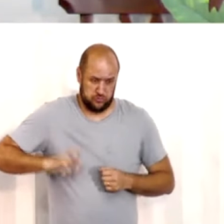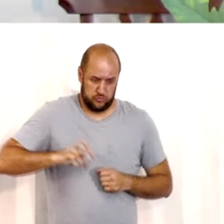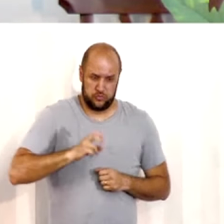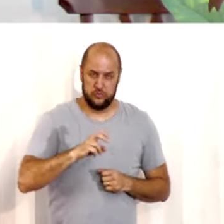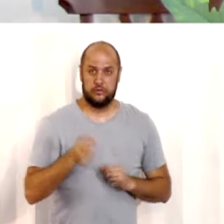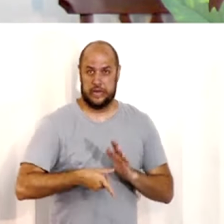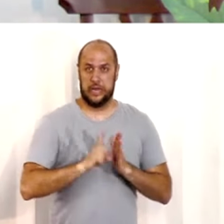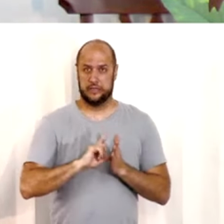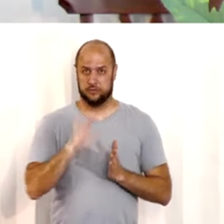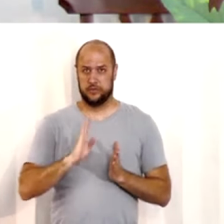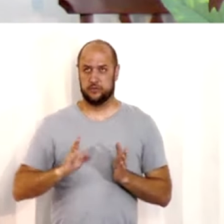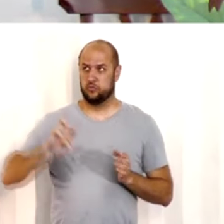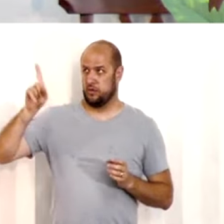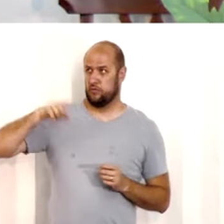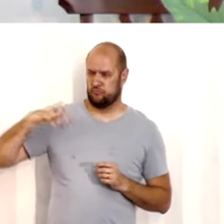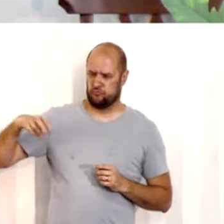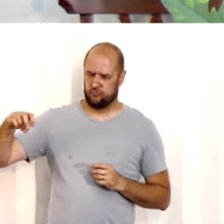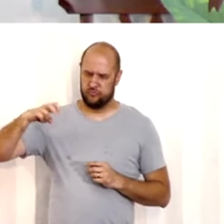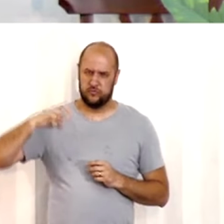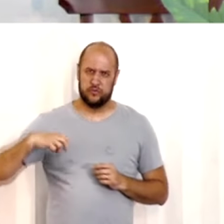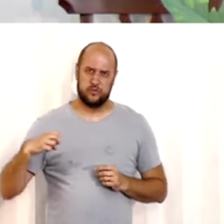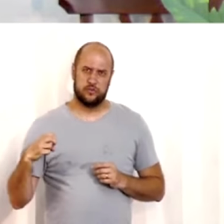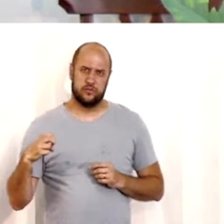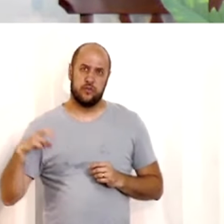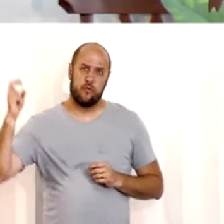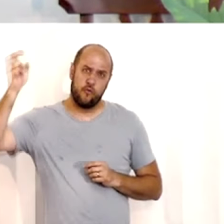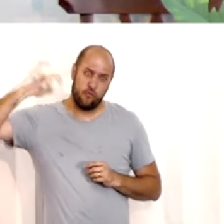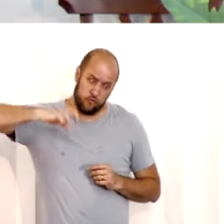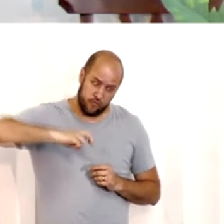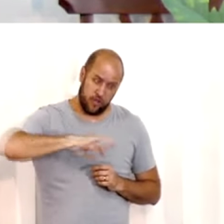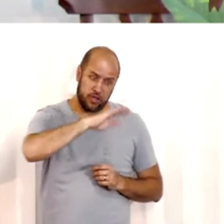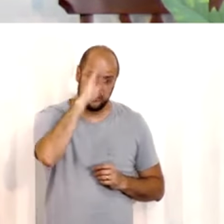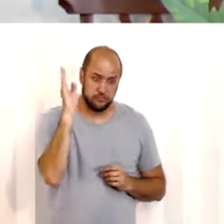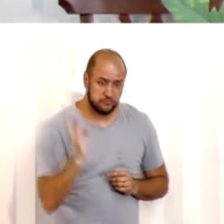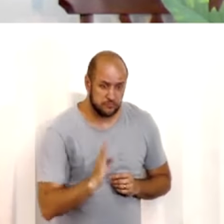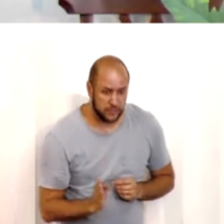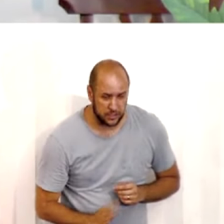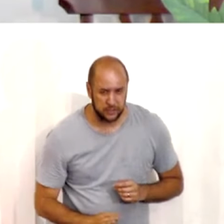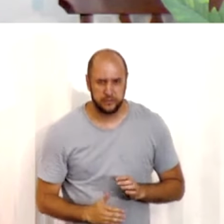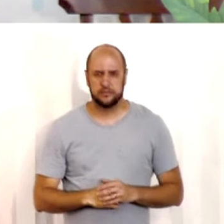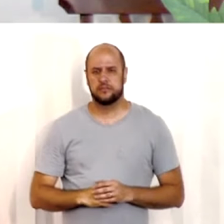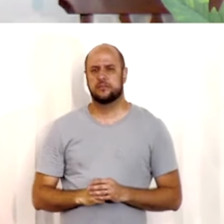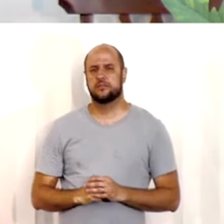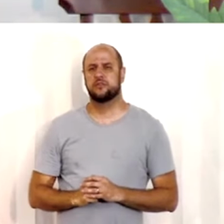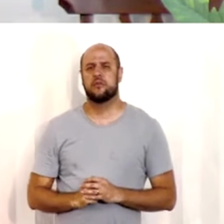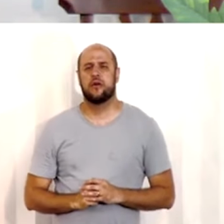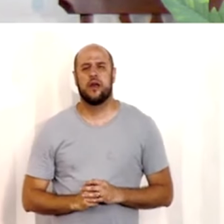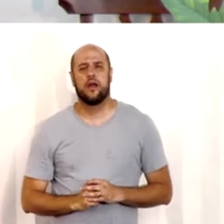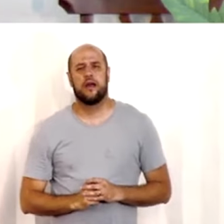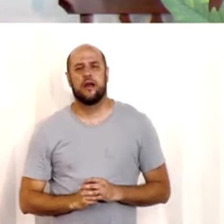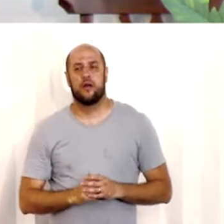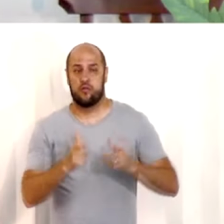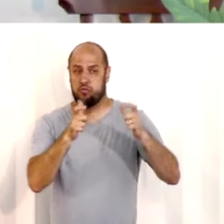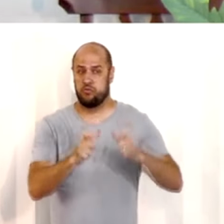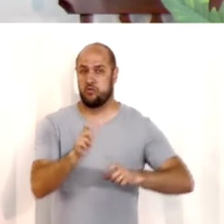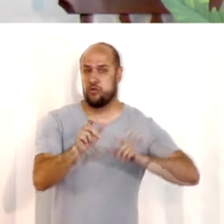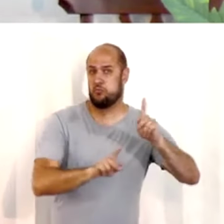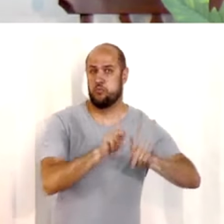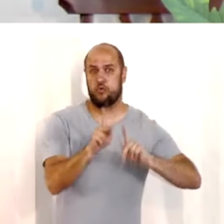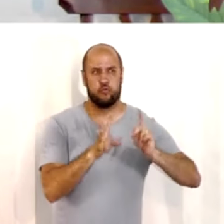de vir ao Brasil. Na verdade, a ideia até não era tanto o Brasil, a ideia era em algum lugar que os povos estão na